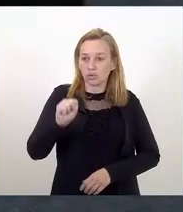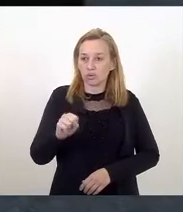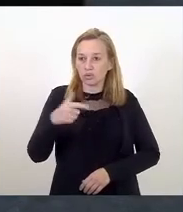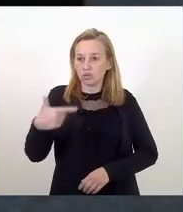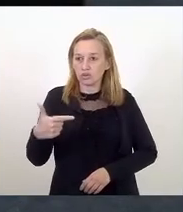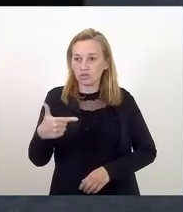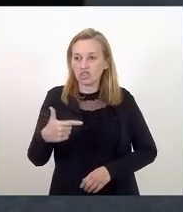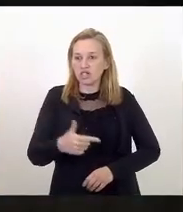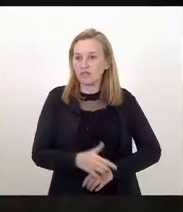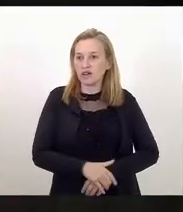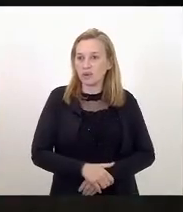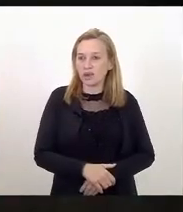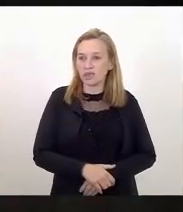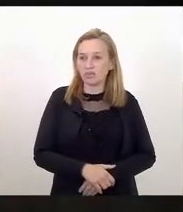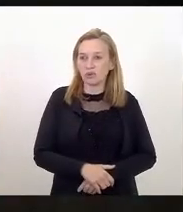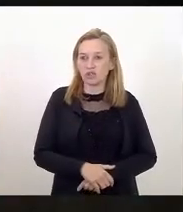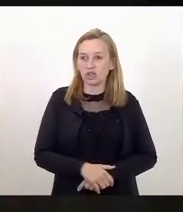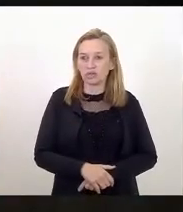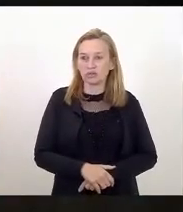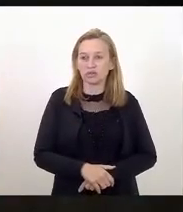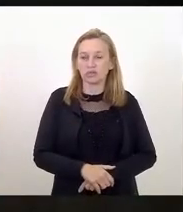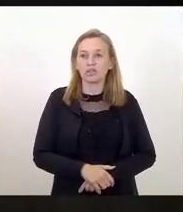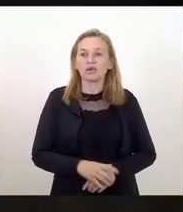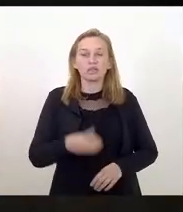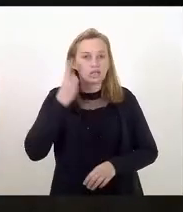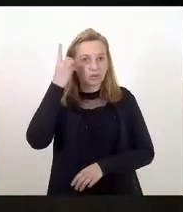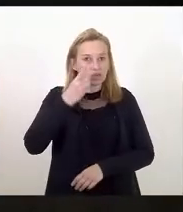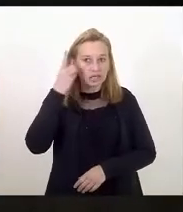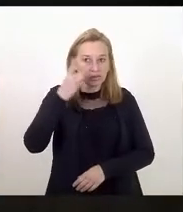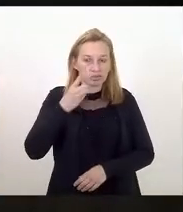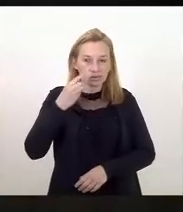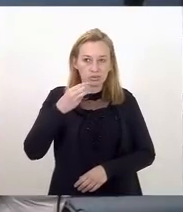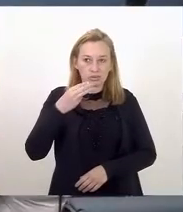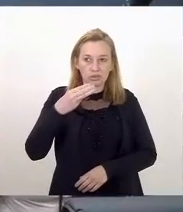favorável. Pela Comissão de Orçamento, deputado Márcio Pacheco.